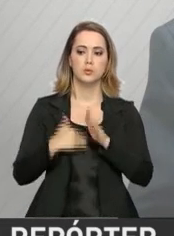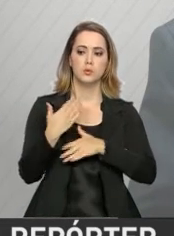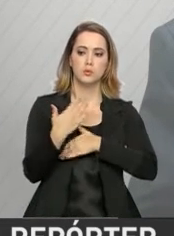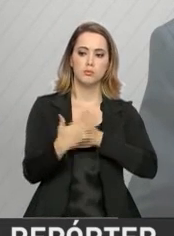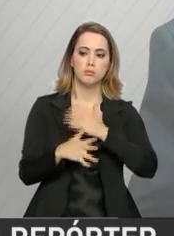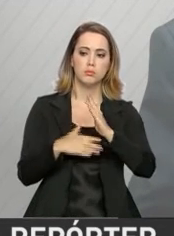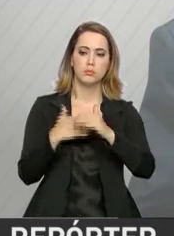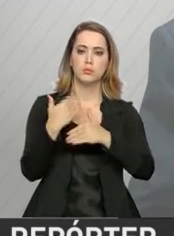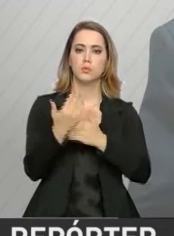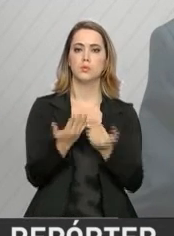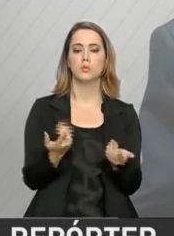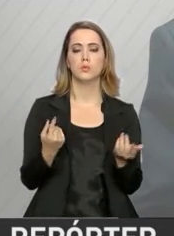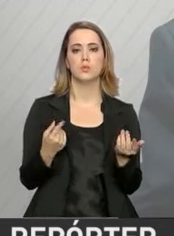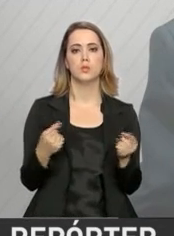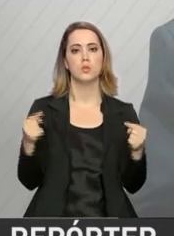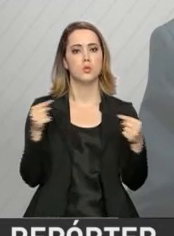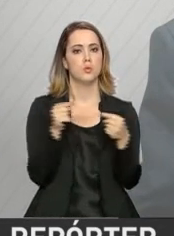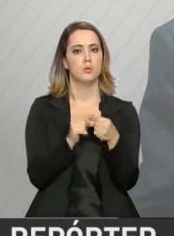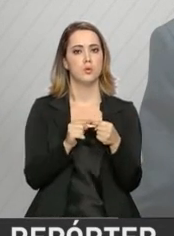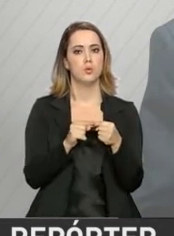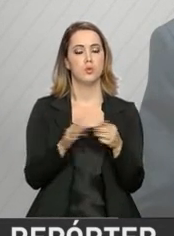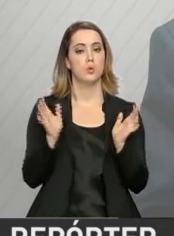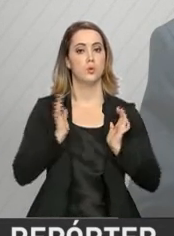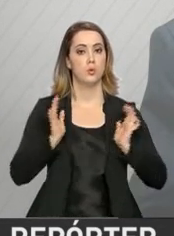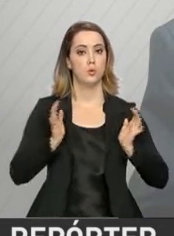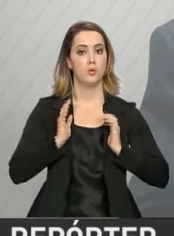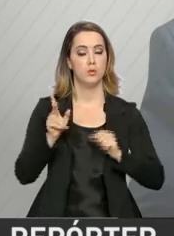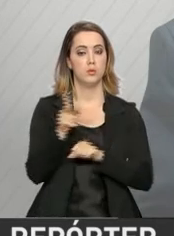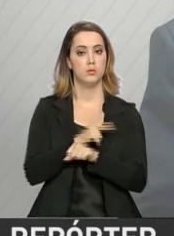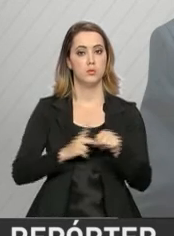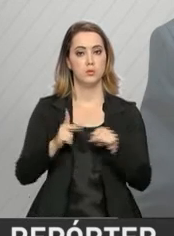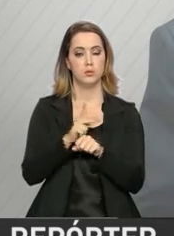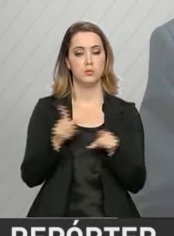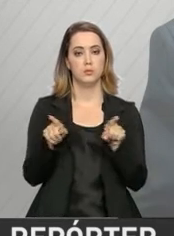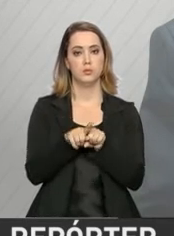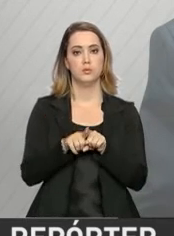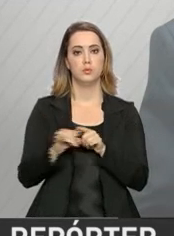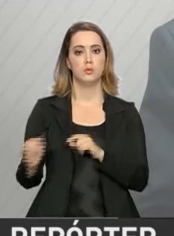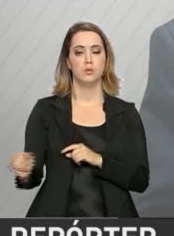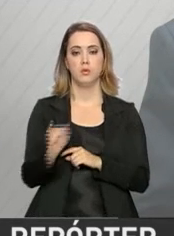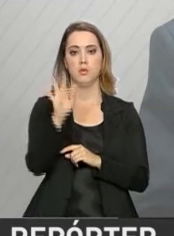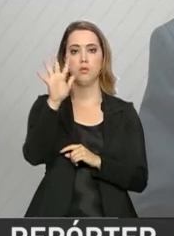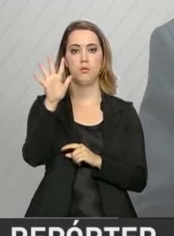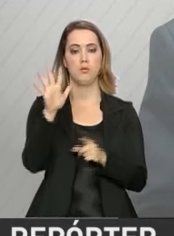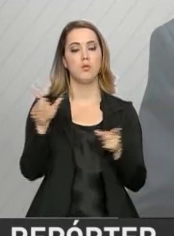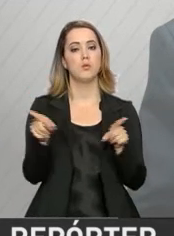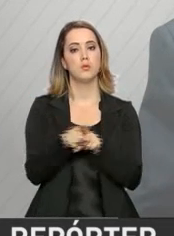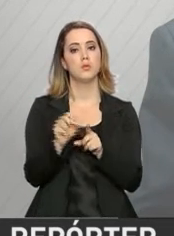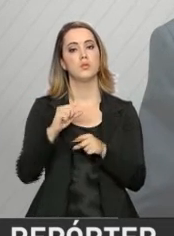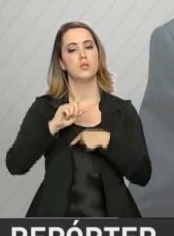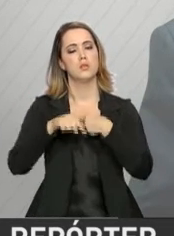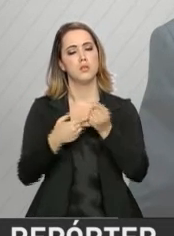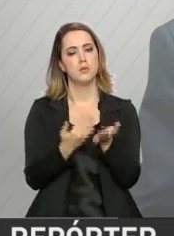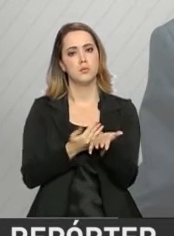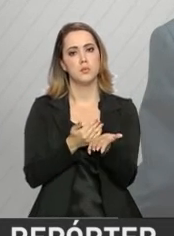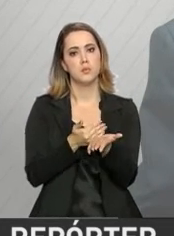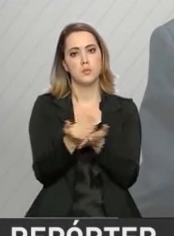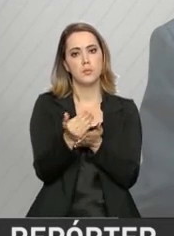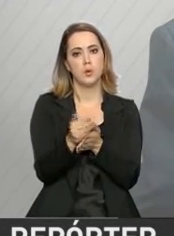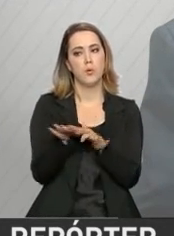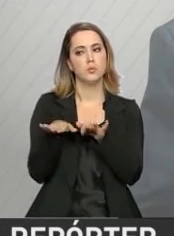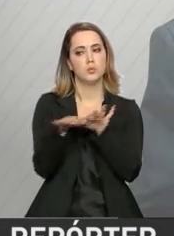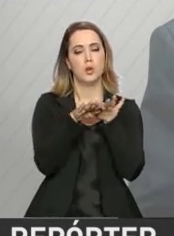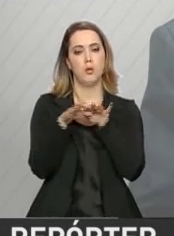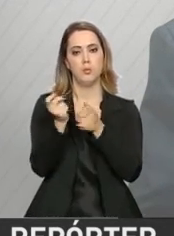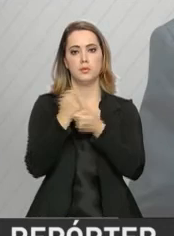consistente com a produção de riqueza do país e principalmente com a evolução da inflação. E a partir daí, estabilizar a